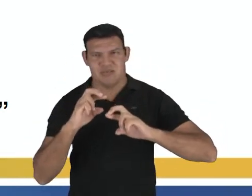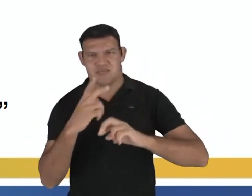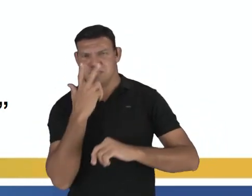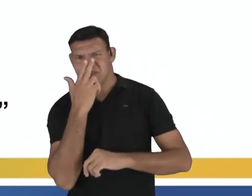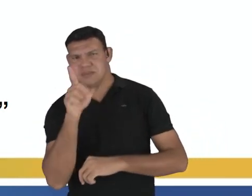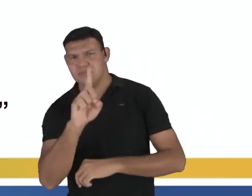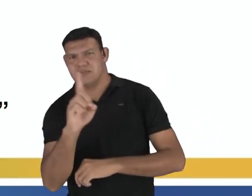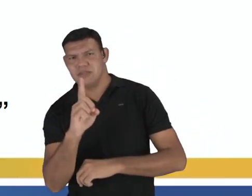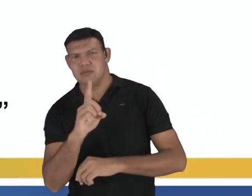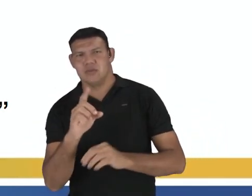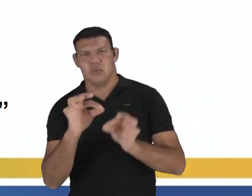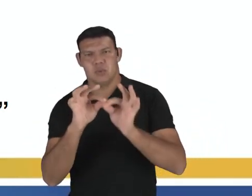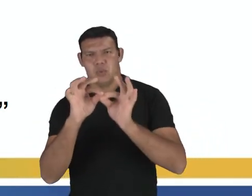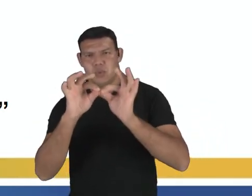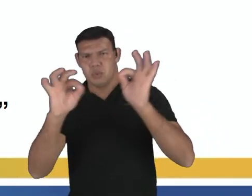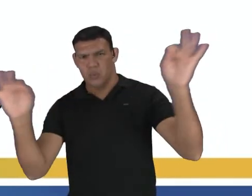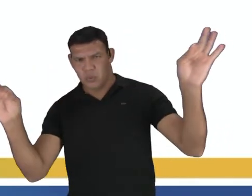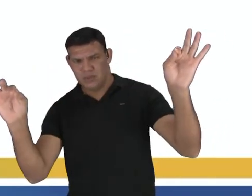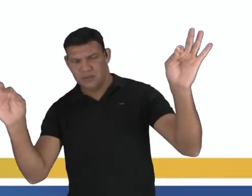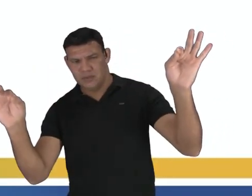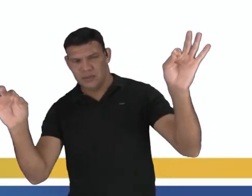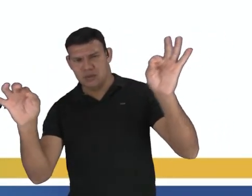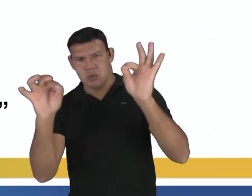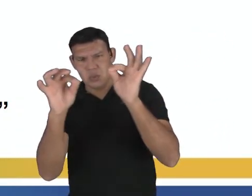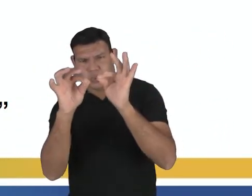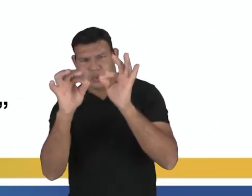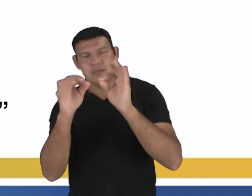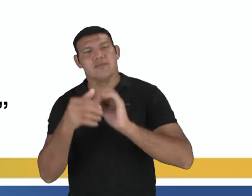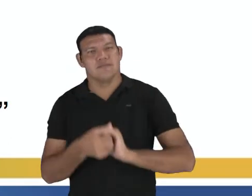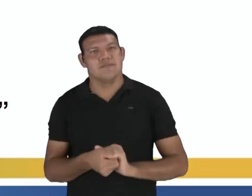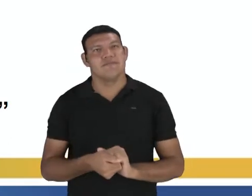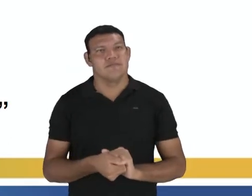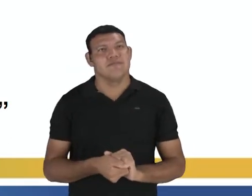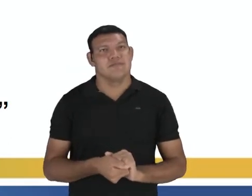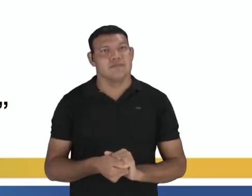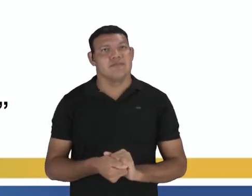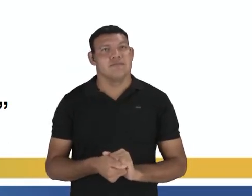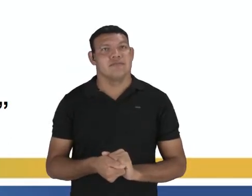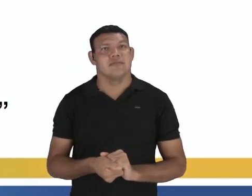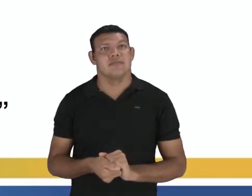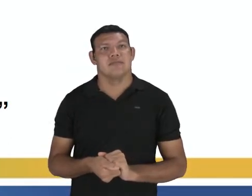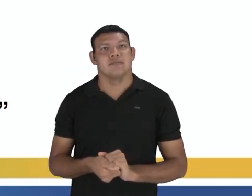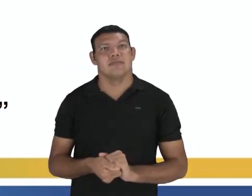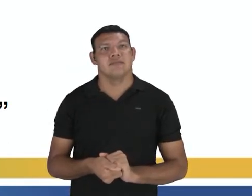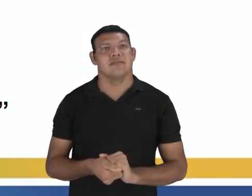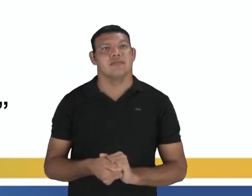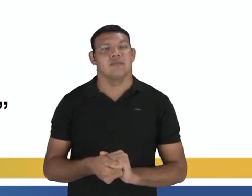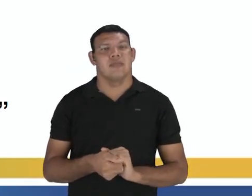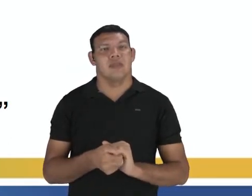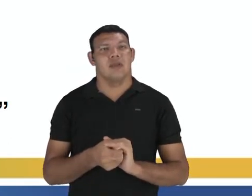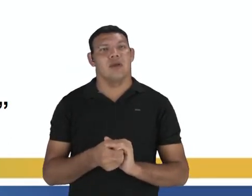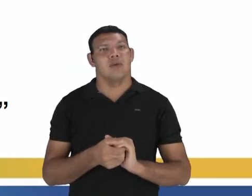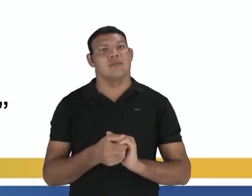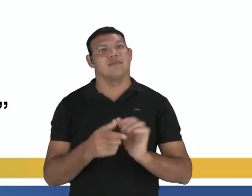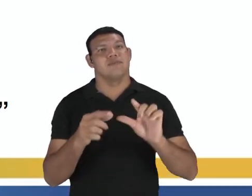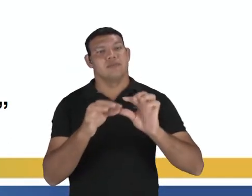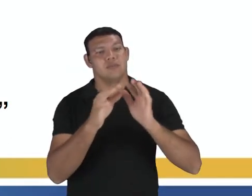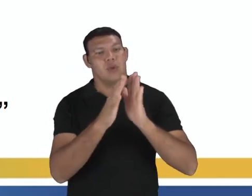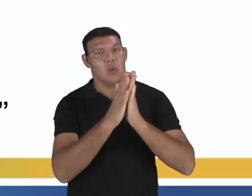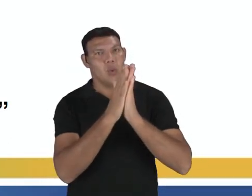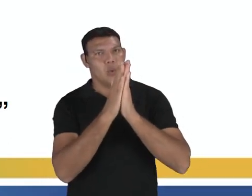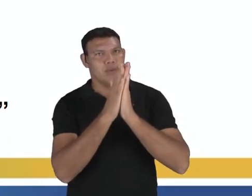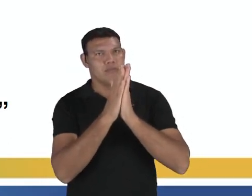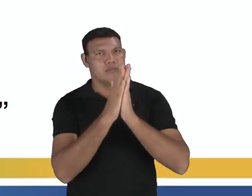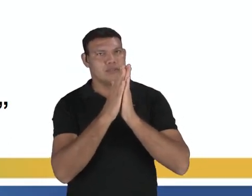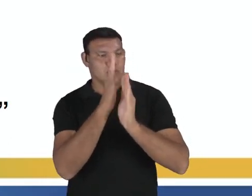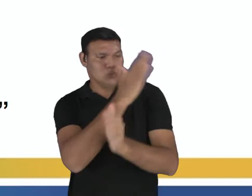que em uma o raio é menor, na outra o raio é muito maior, enquanto o lado, que é a parte da órbita, em um é menor e na outra é